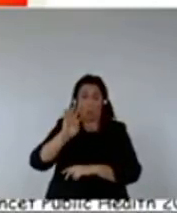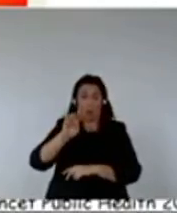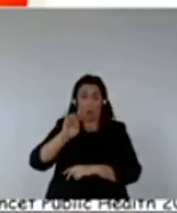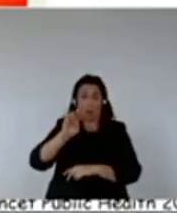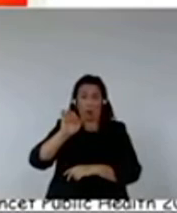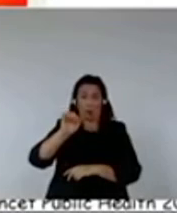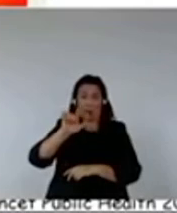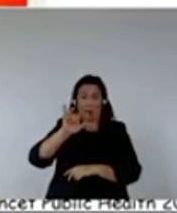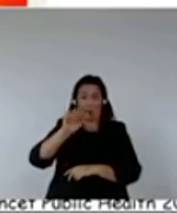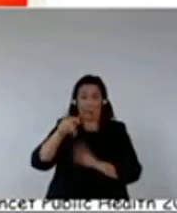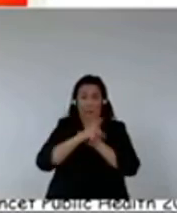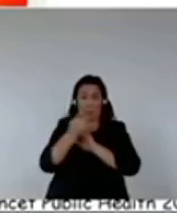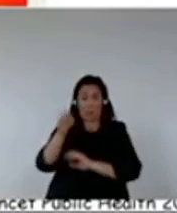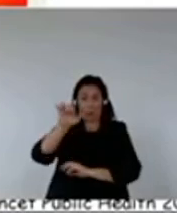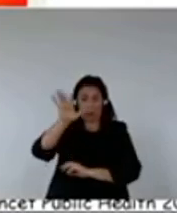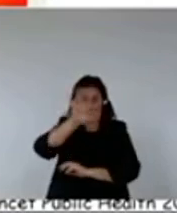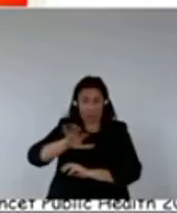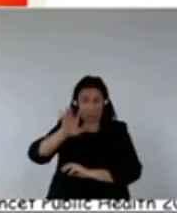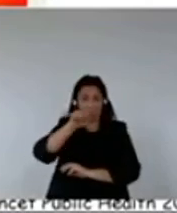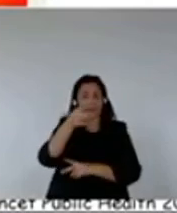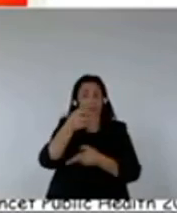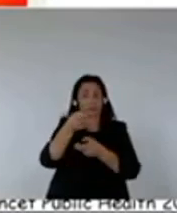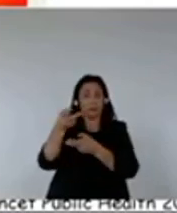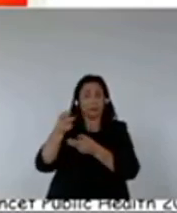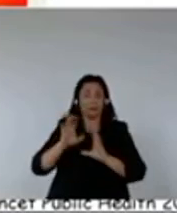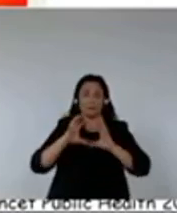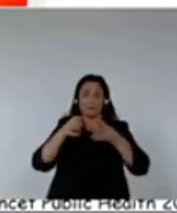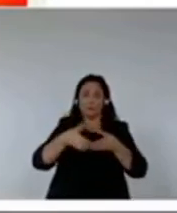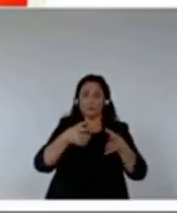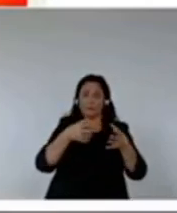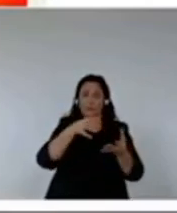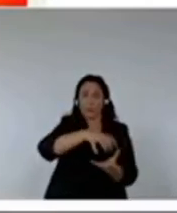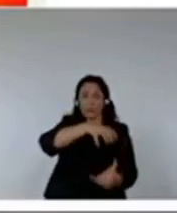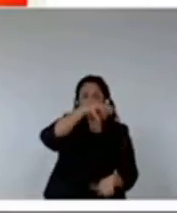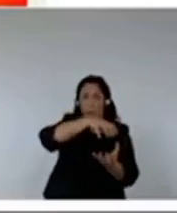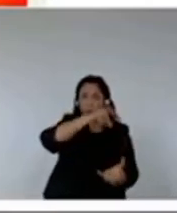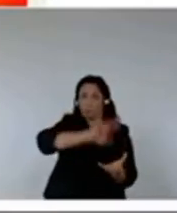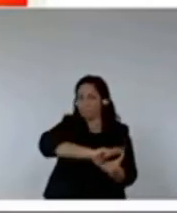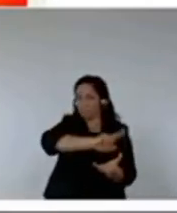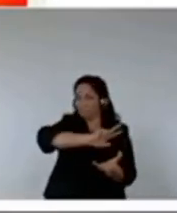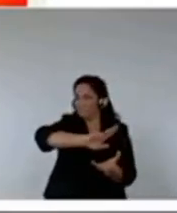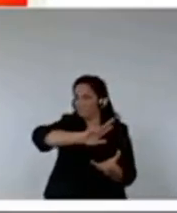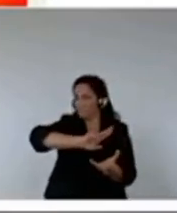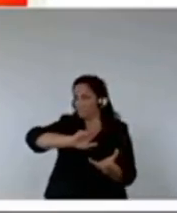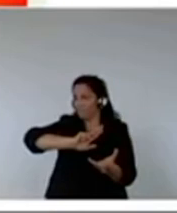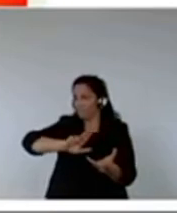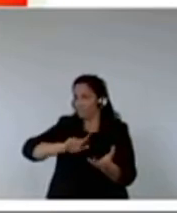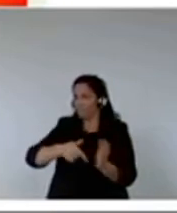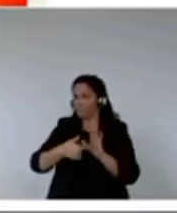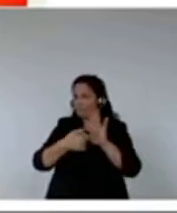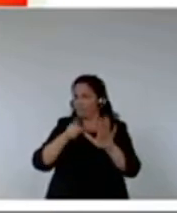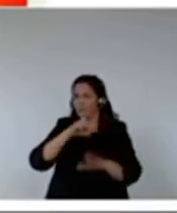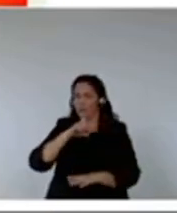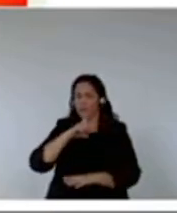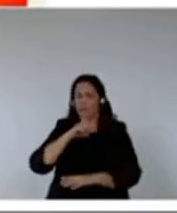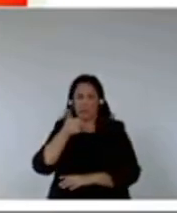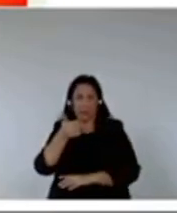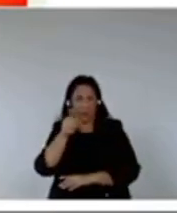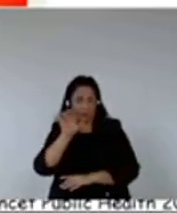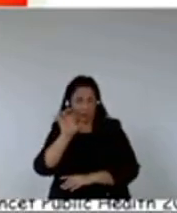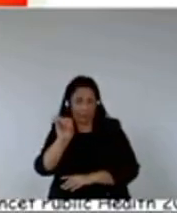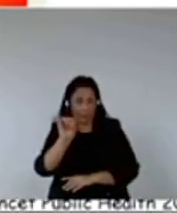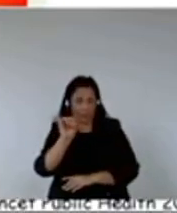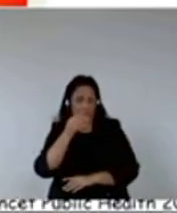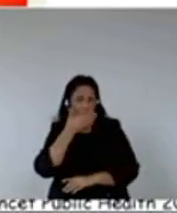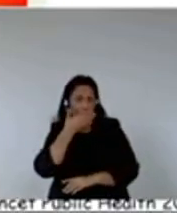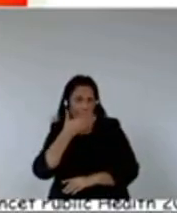nesses vários pontos de idosos, né? Aqui a gente tem os 10 tipos funcionais de idosos,